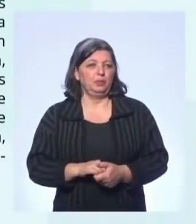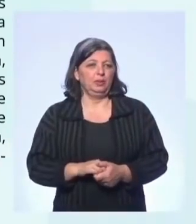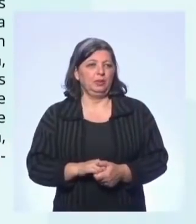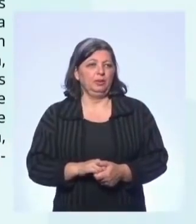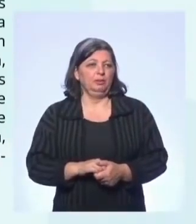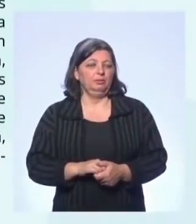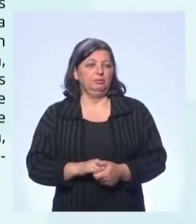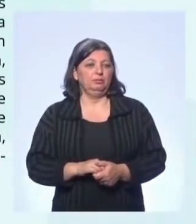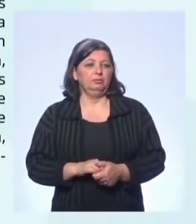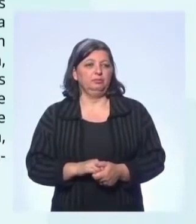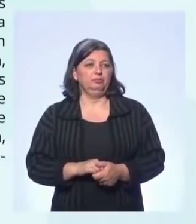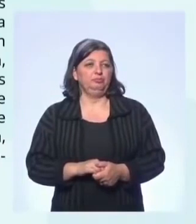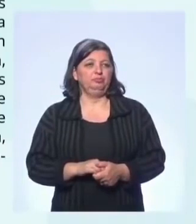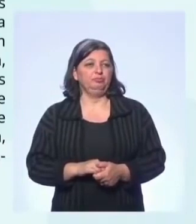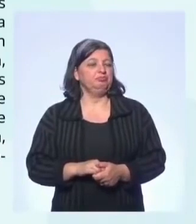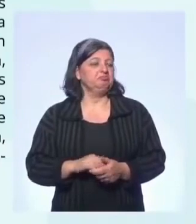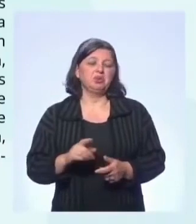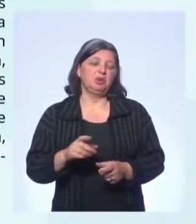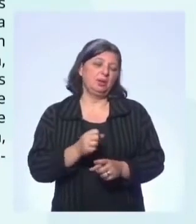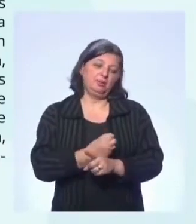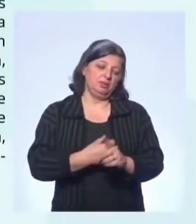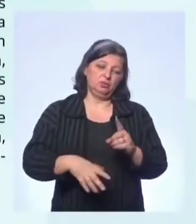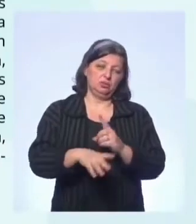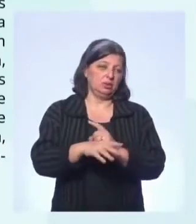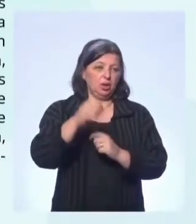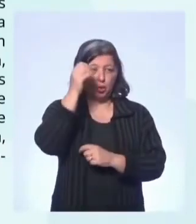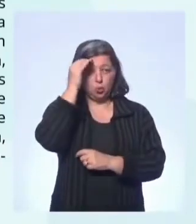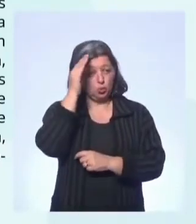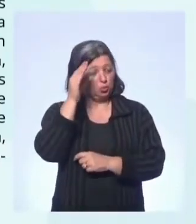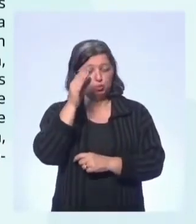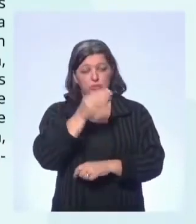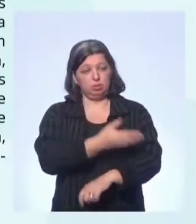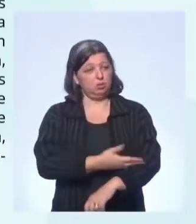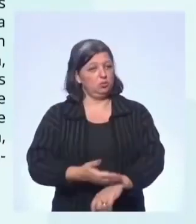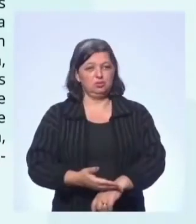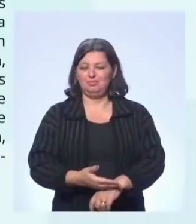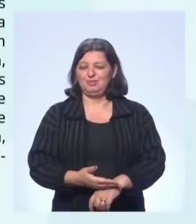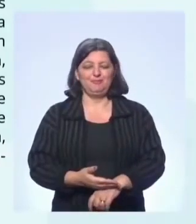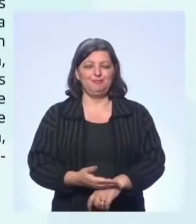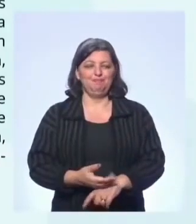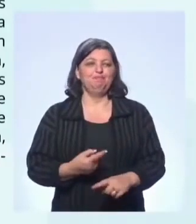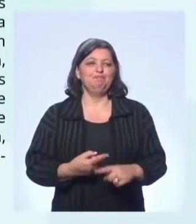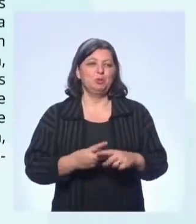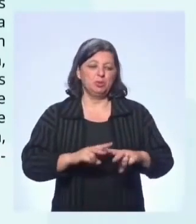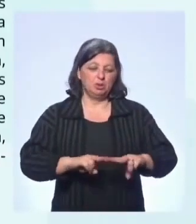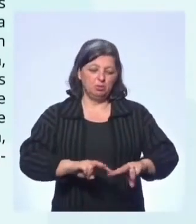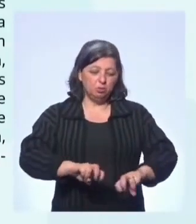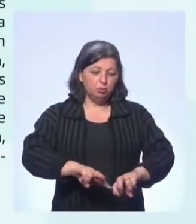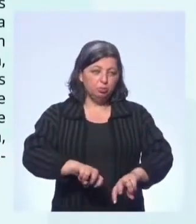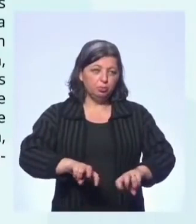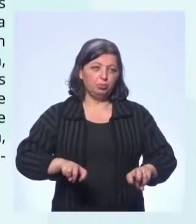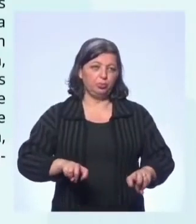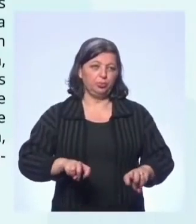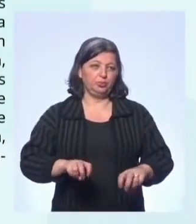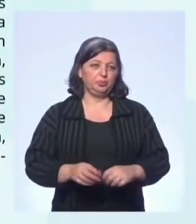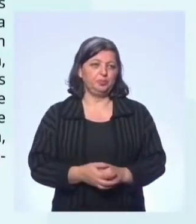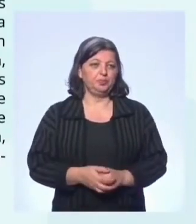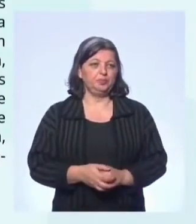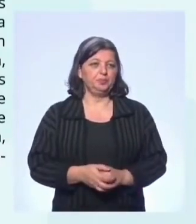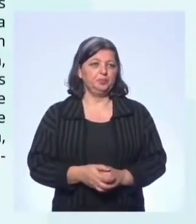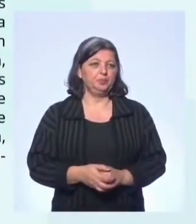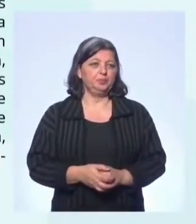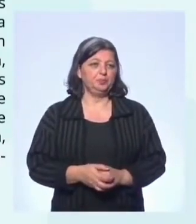parte da sua vida social estava relacionada à exploração